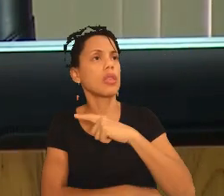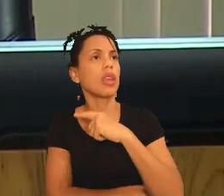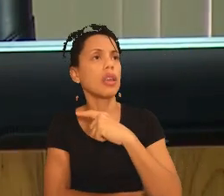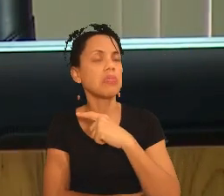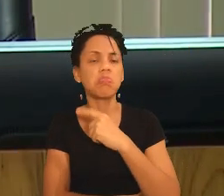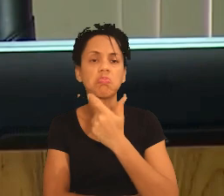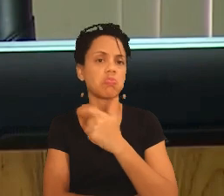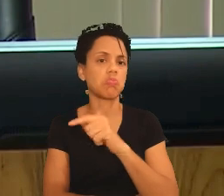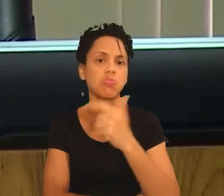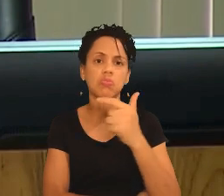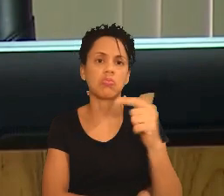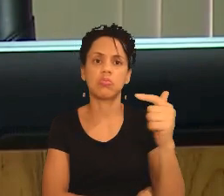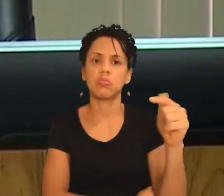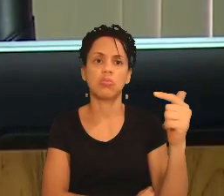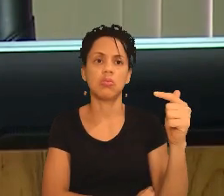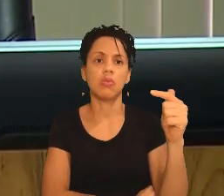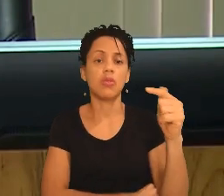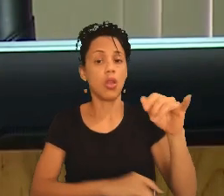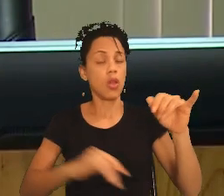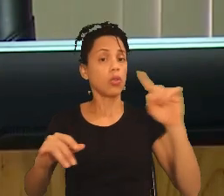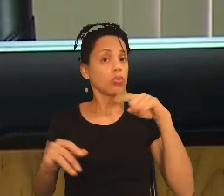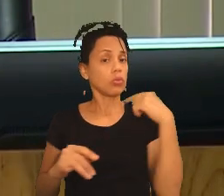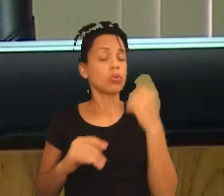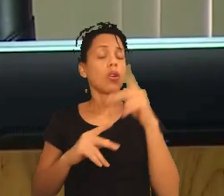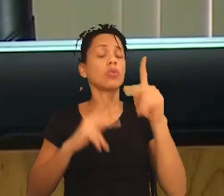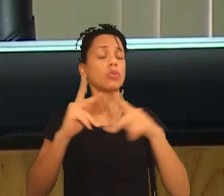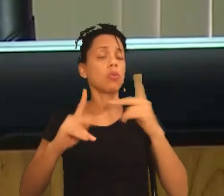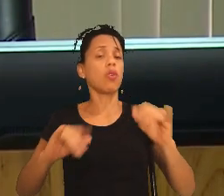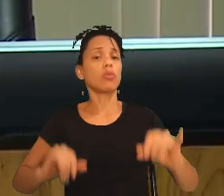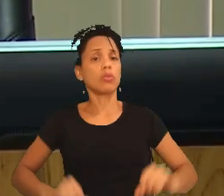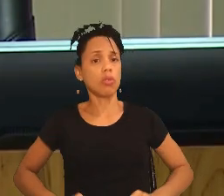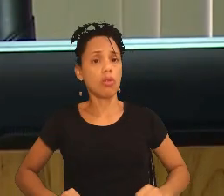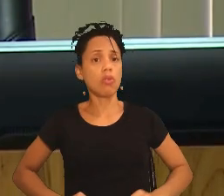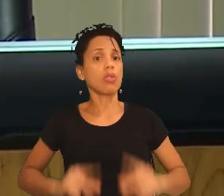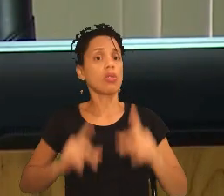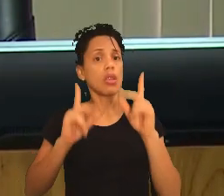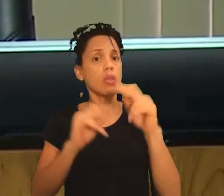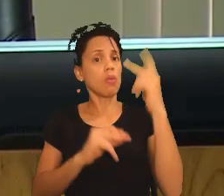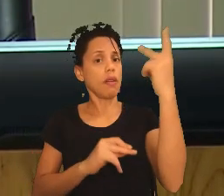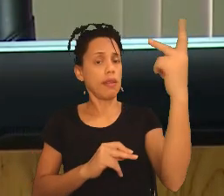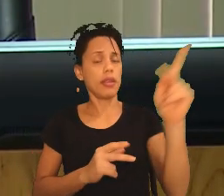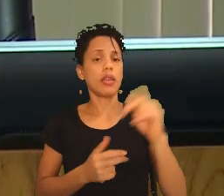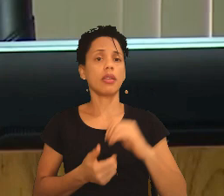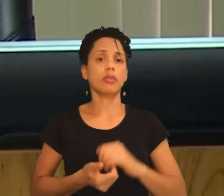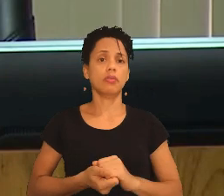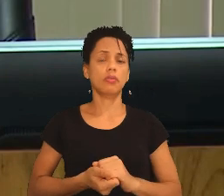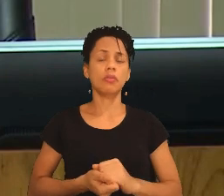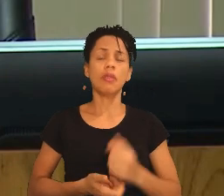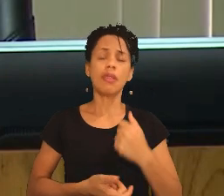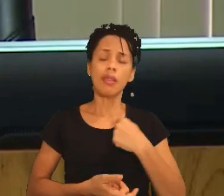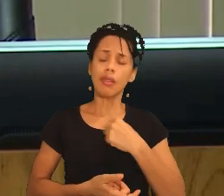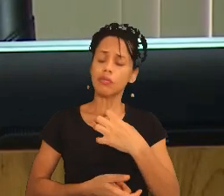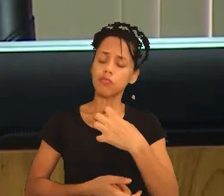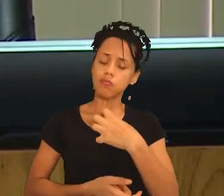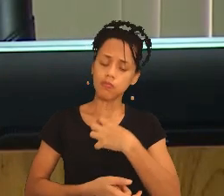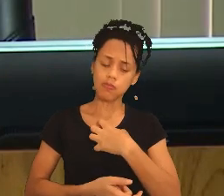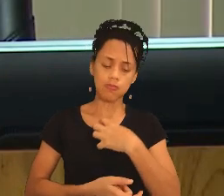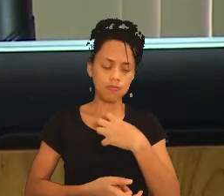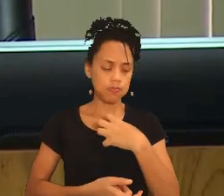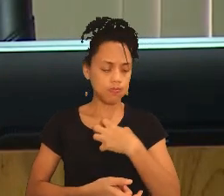Mas a questão indígena ela nem sequer era mencionada no evento ou